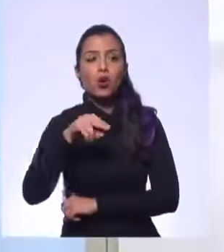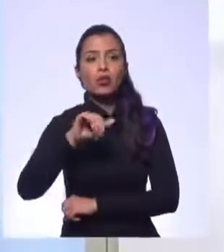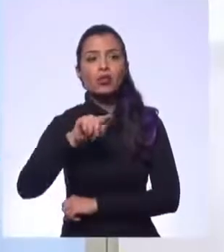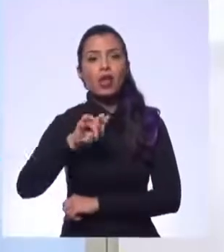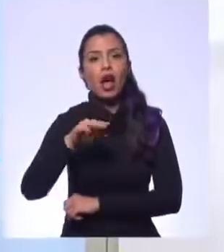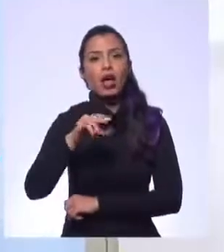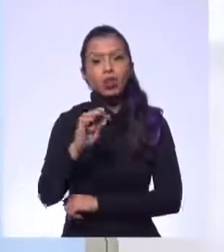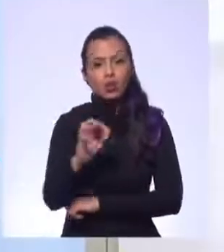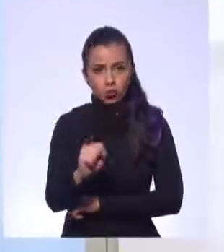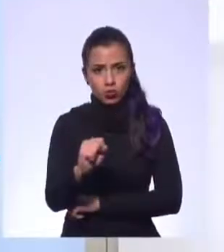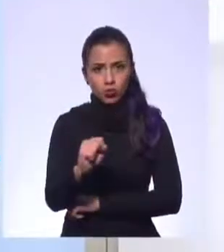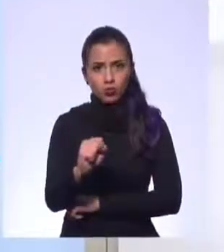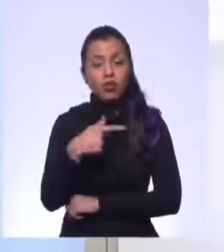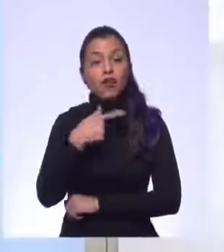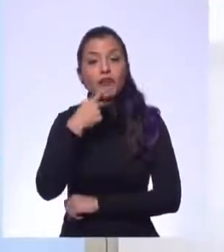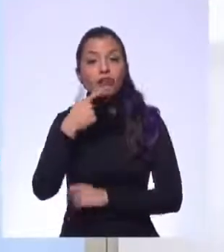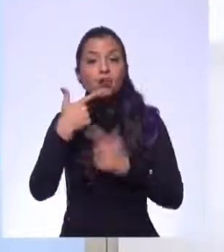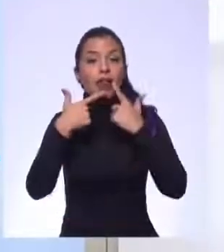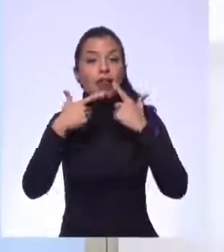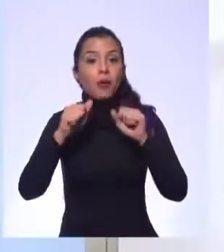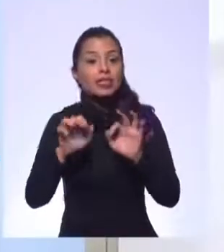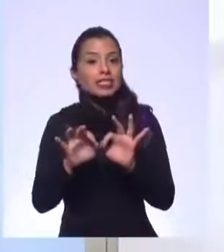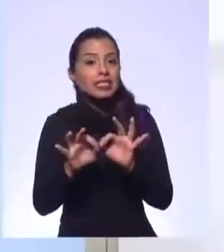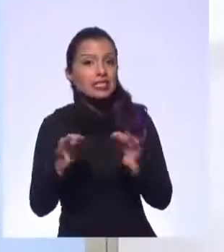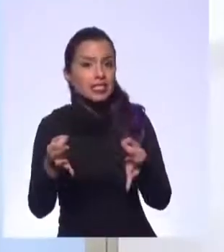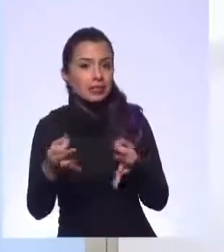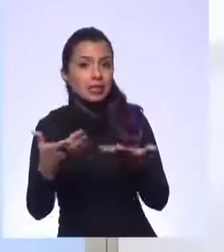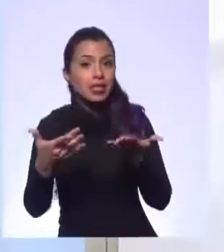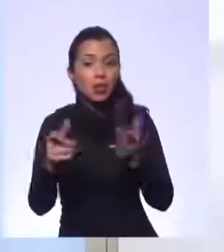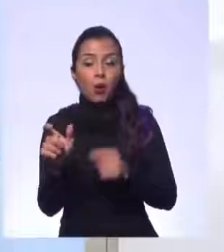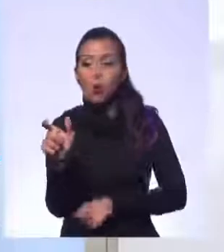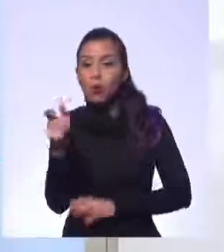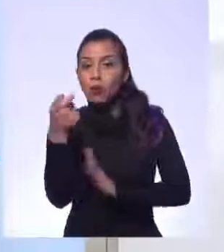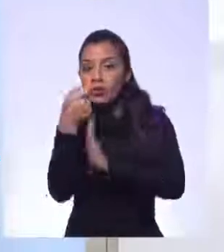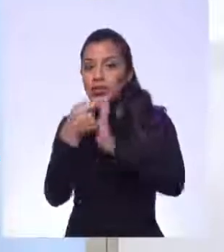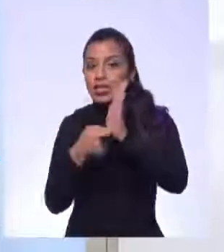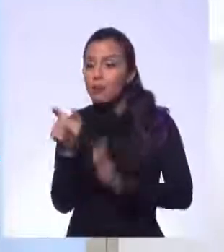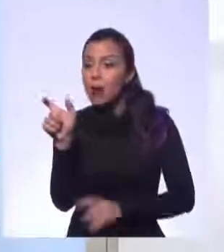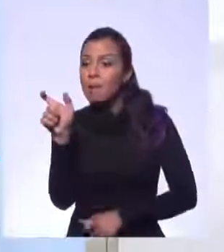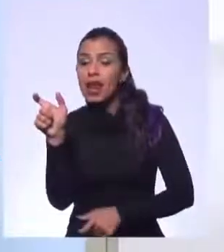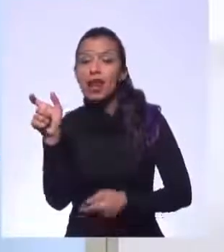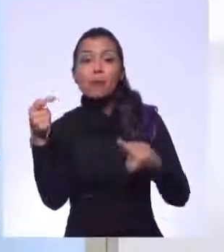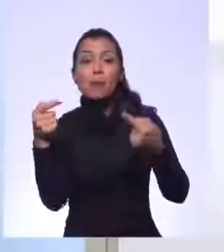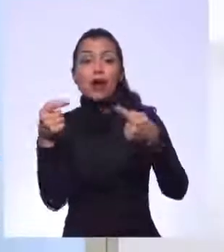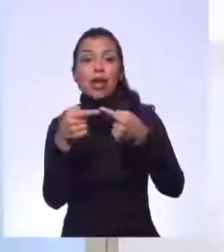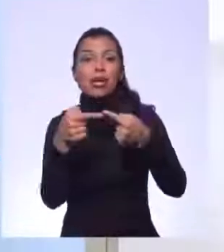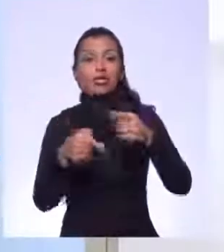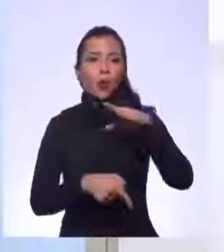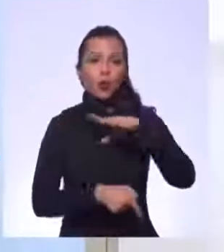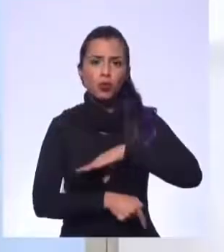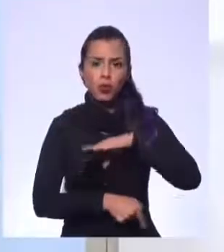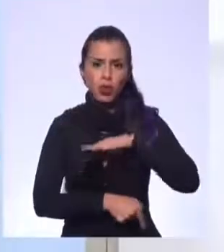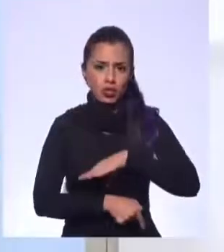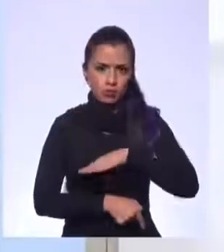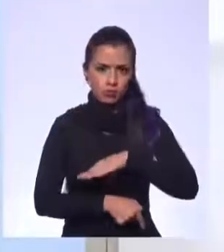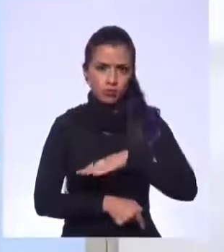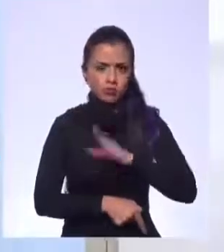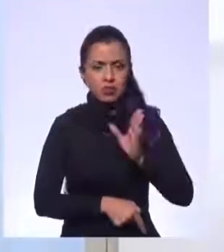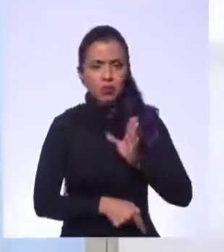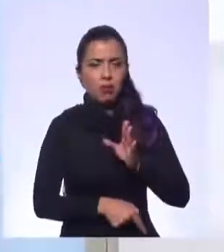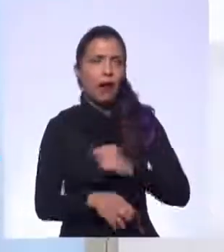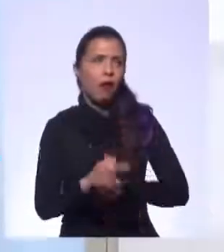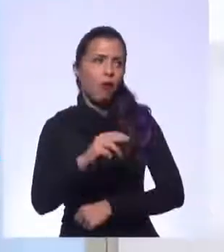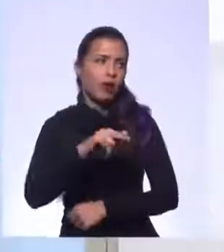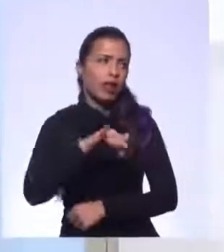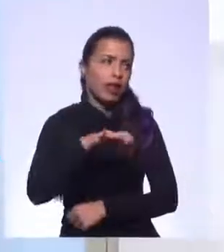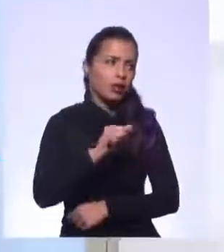de uma linguagem simples. Grife no texto as palavras que são parecidas com o português. Eu não falo nem cognato direto,